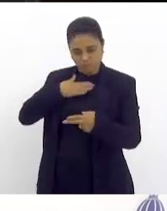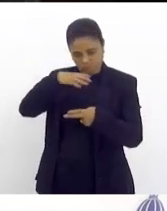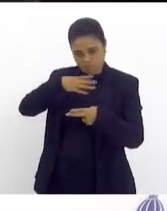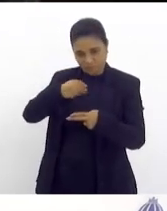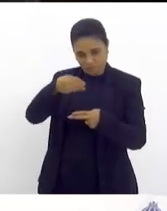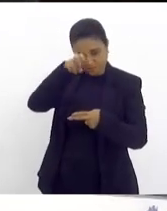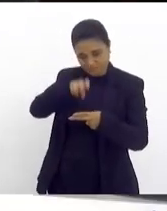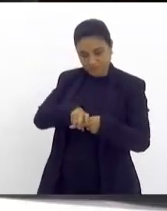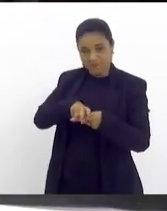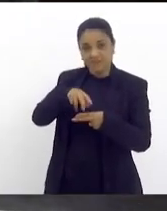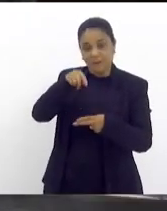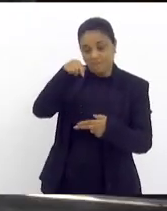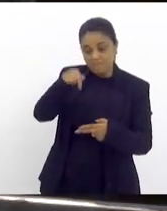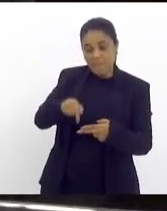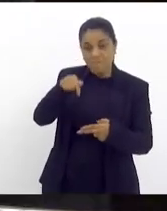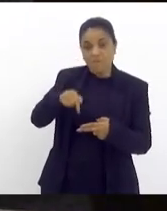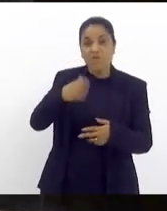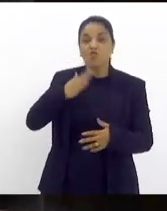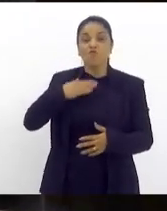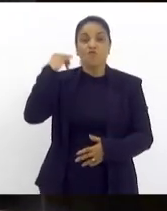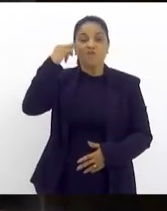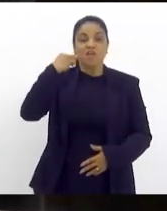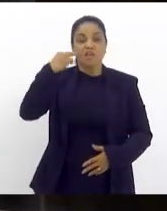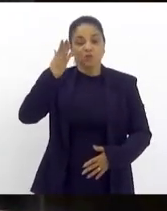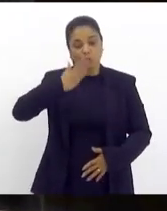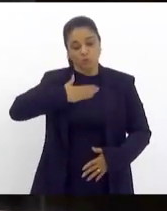assim: o vereador aqui sou eu.